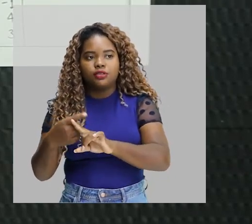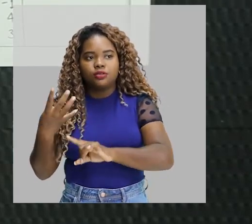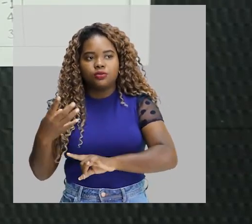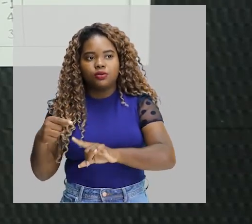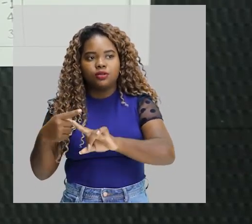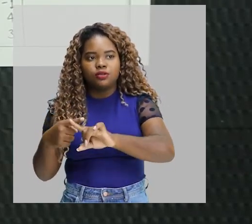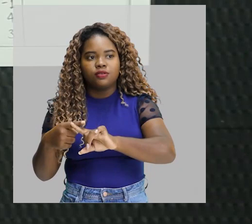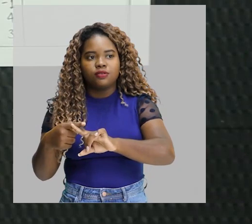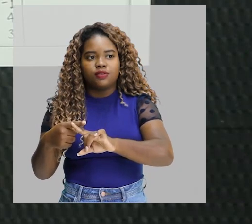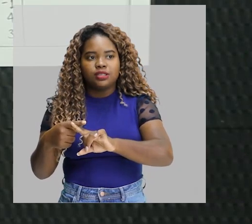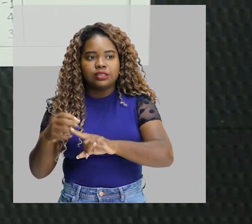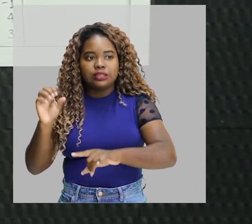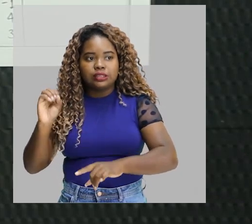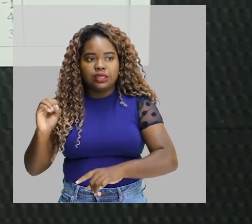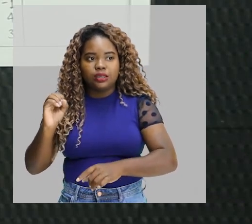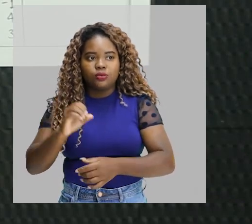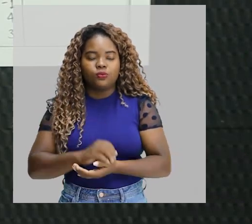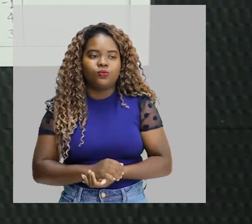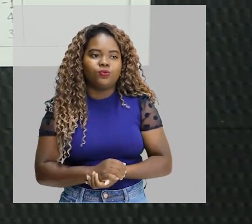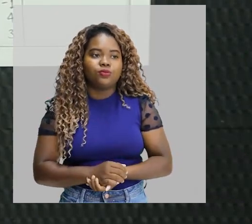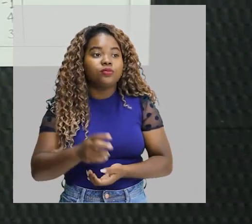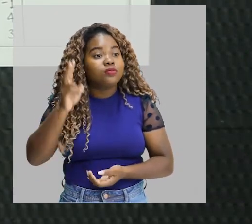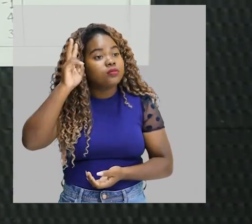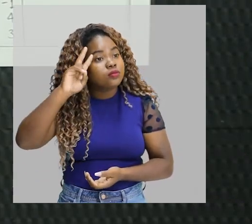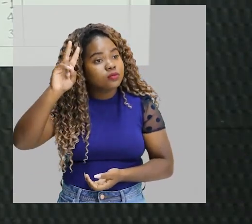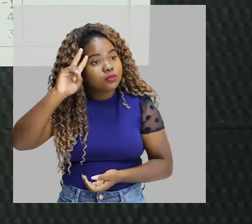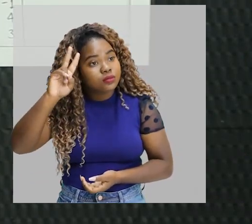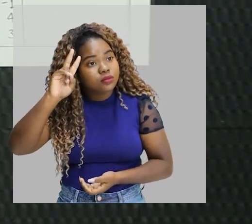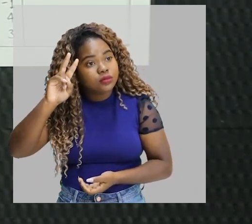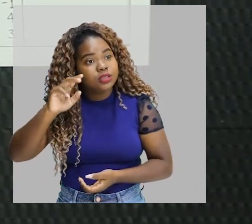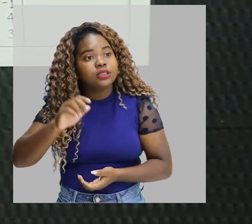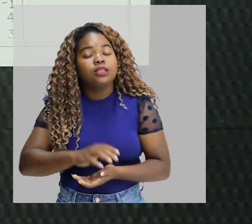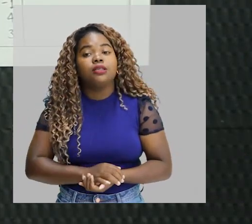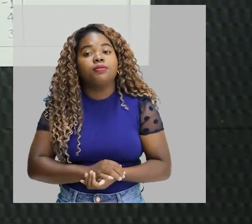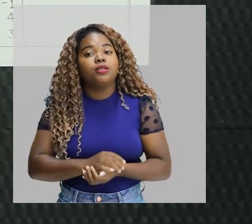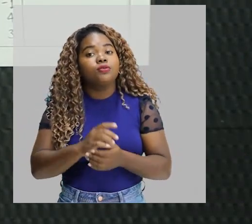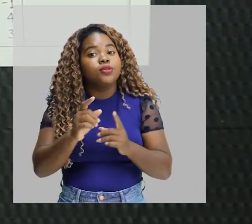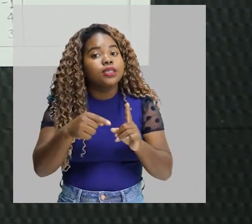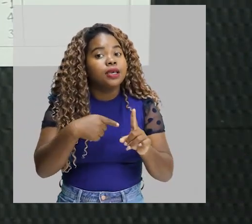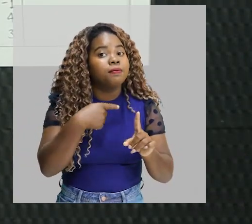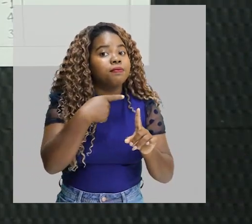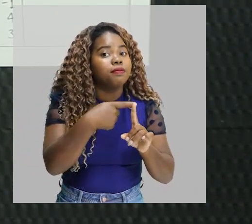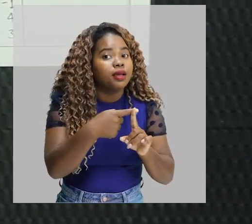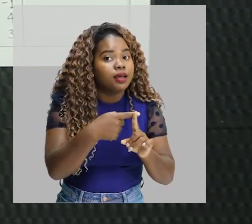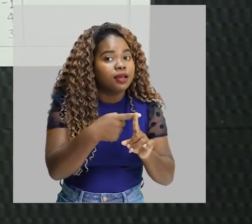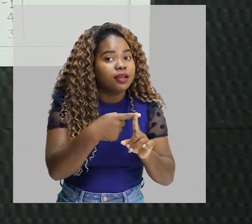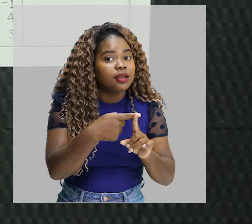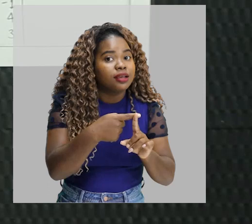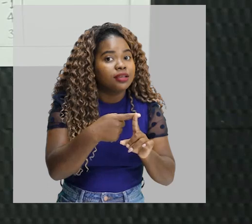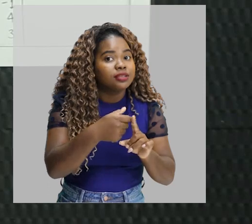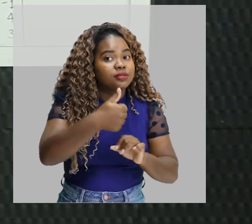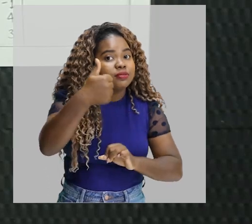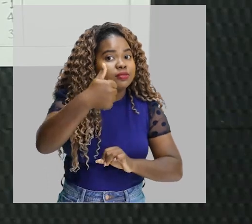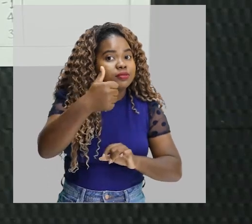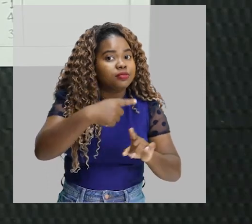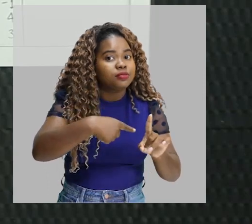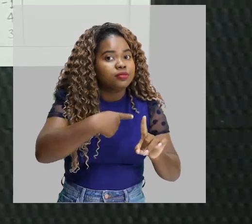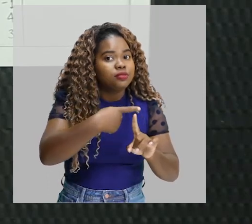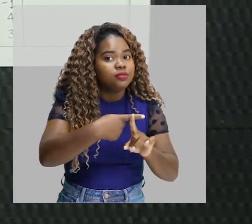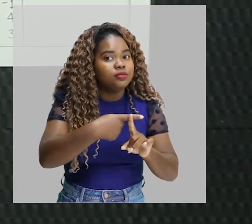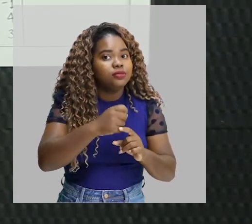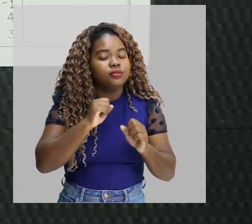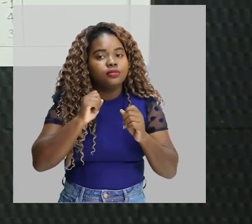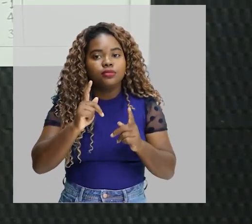4 x 0 Lembrando que na Ida é mais você soma os produtos